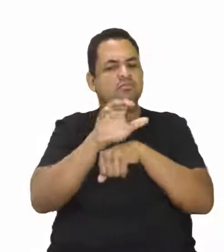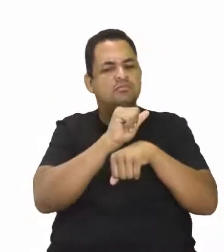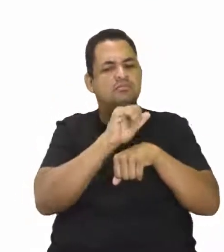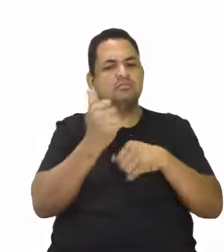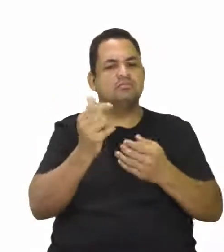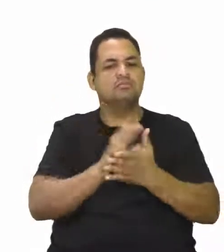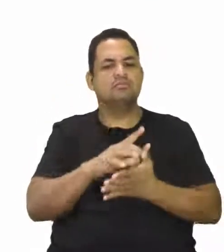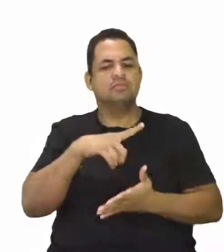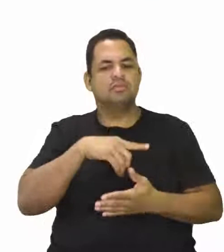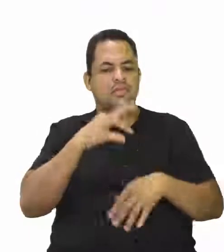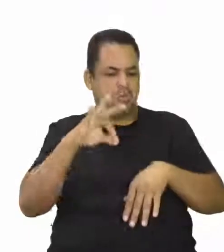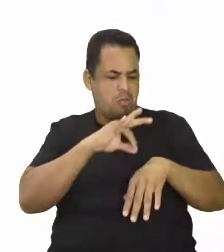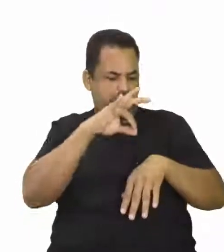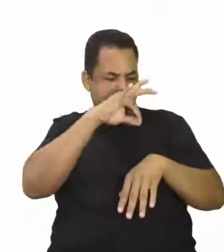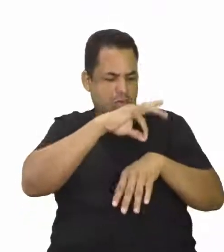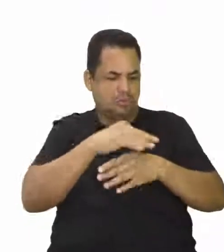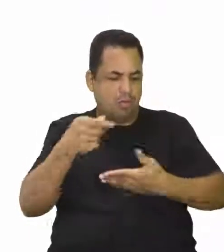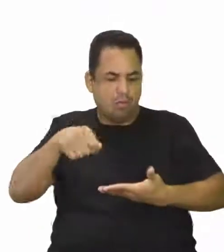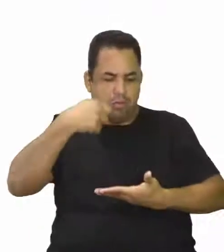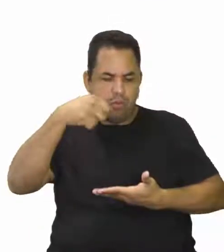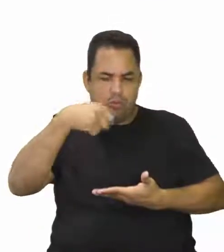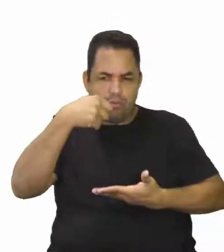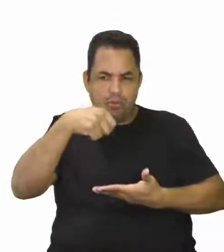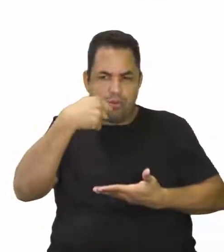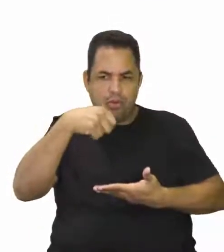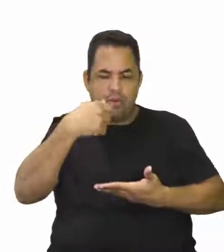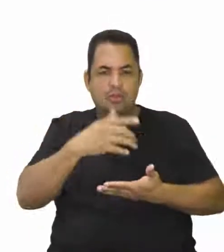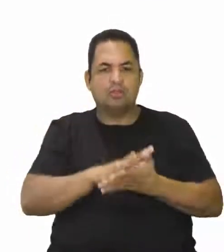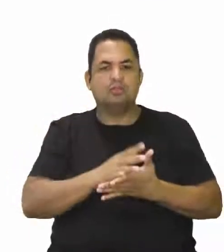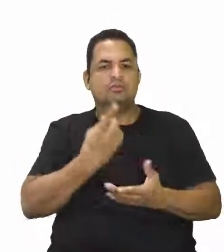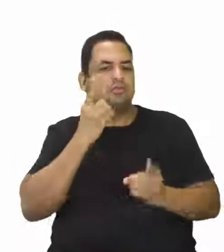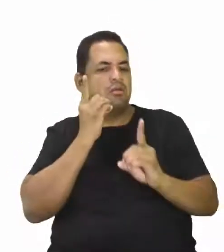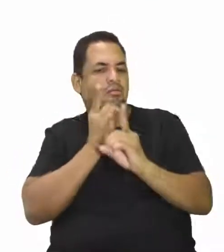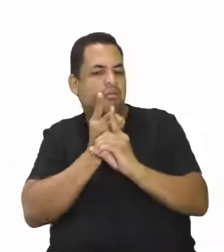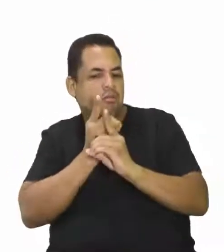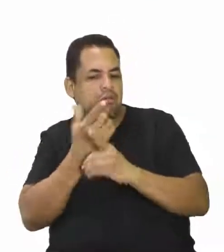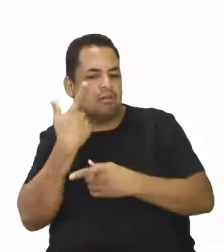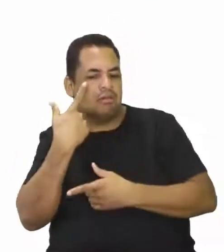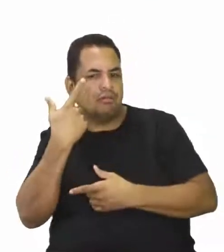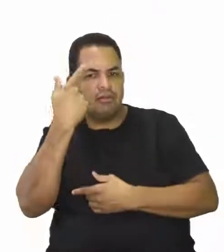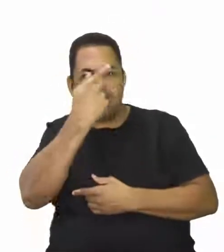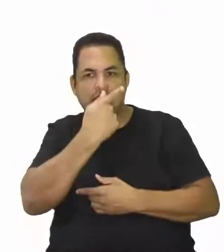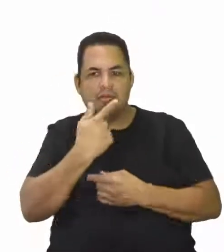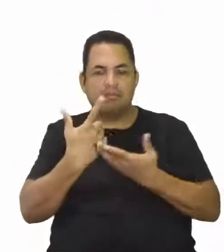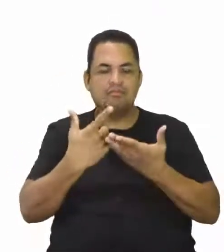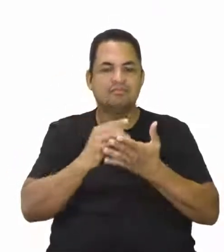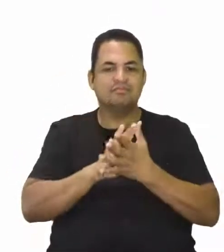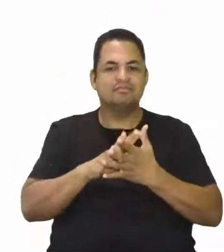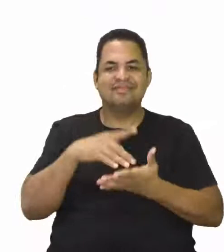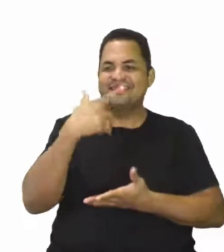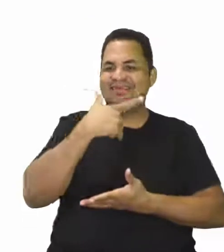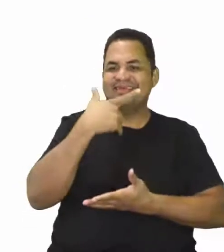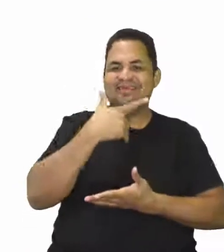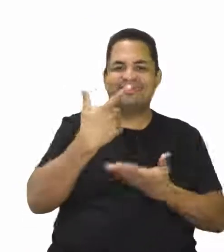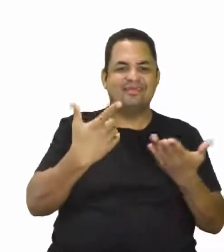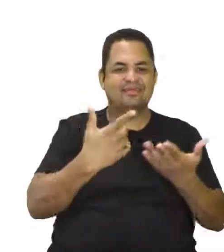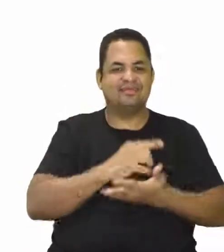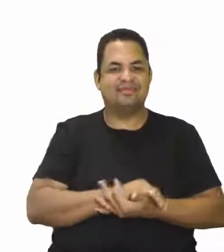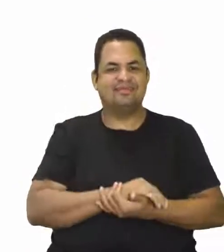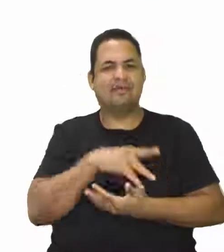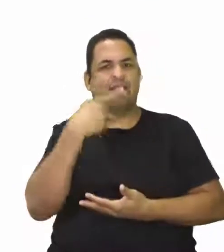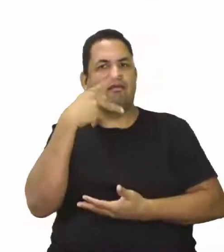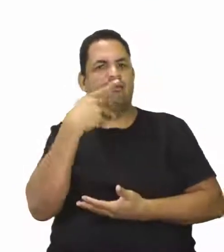Garçom, tem uma mosca nadando na minha sopa. Aí o garçom chega ali com aquela carinha lá, todo engraçadinho,